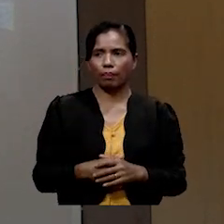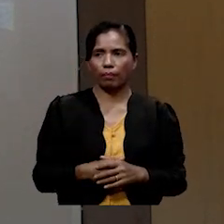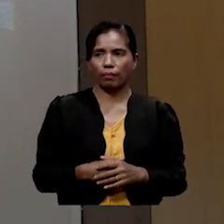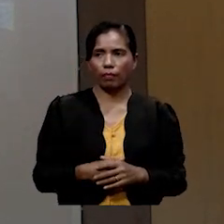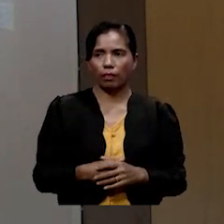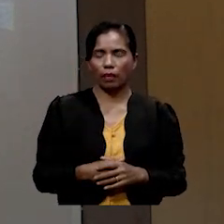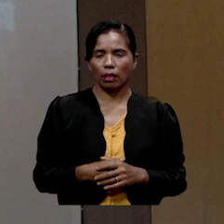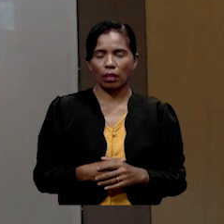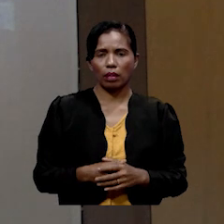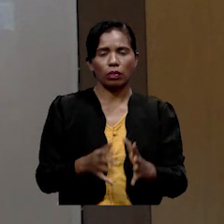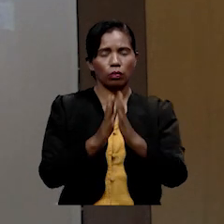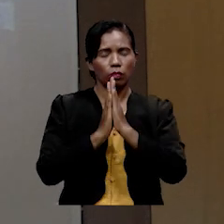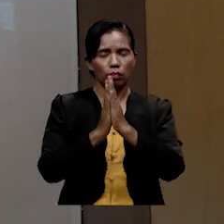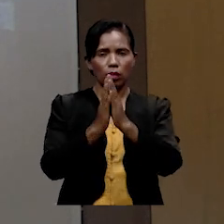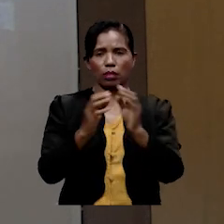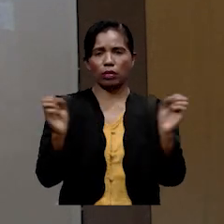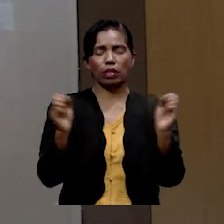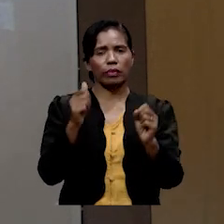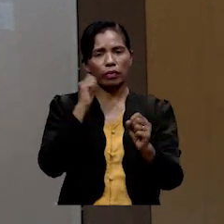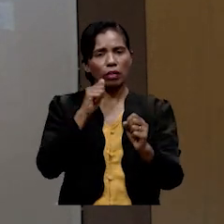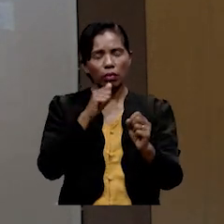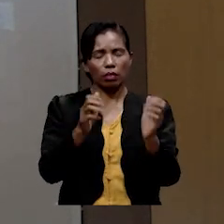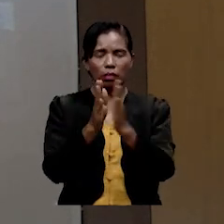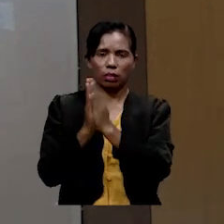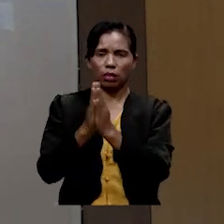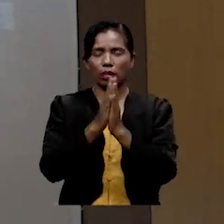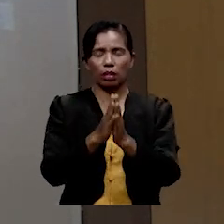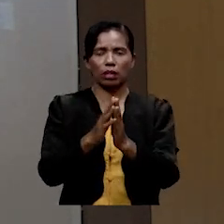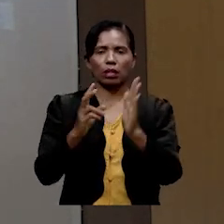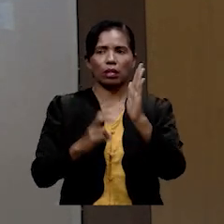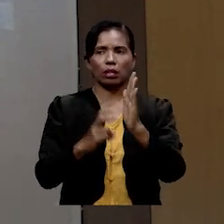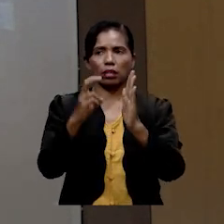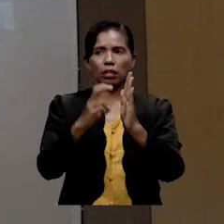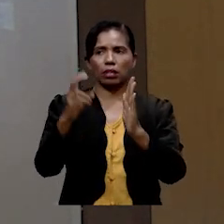dudu malu, sena malu balu sae